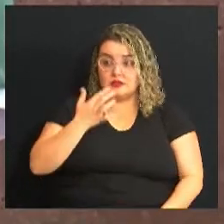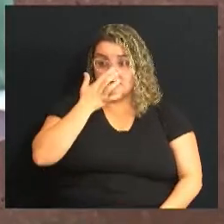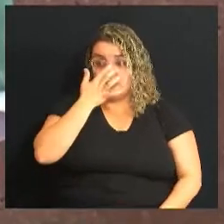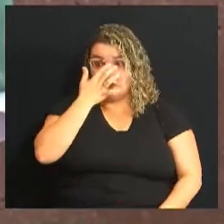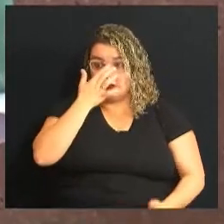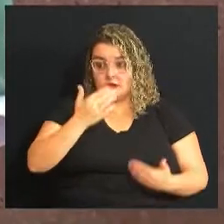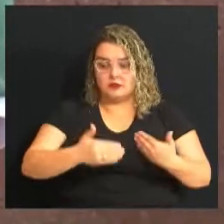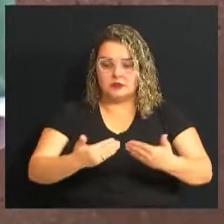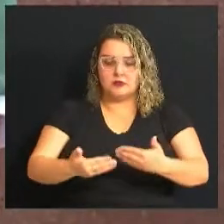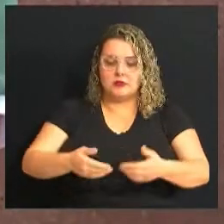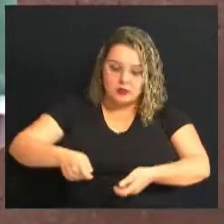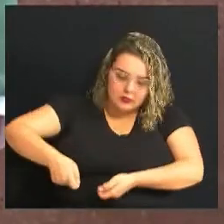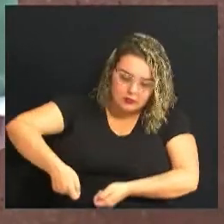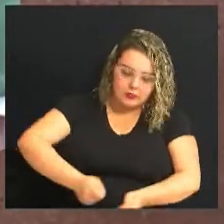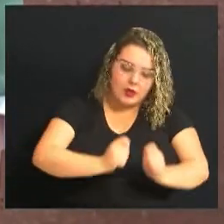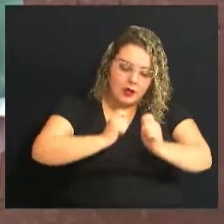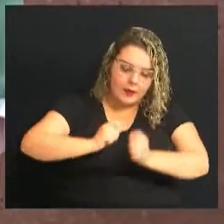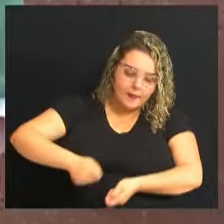da abertura,